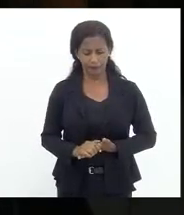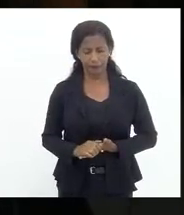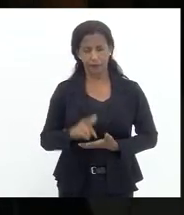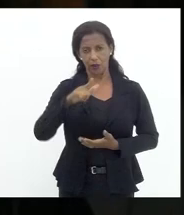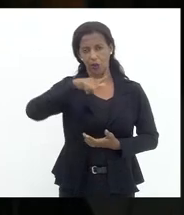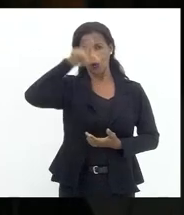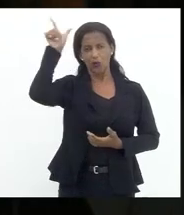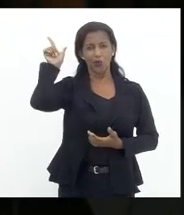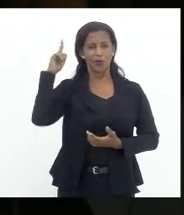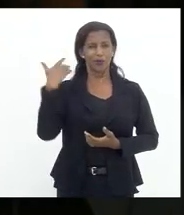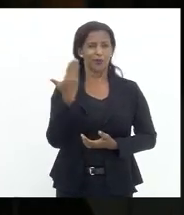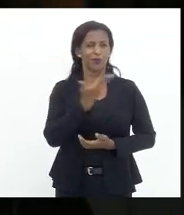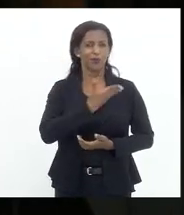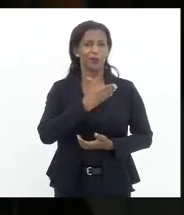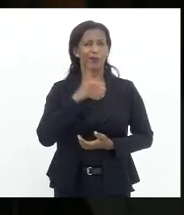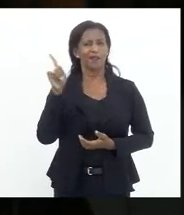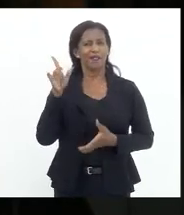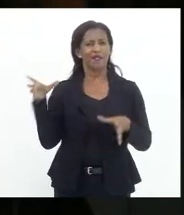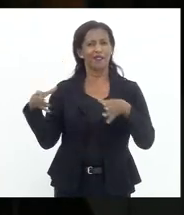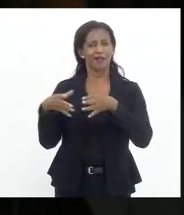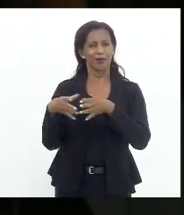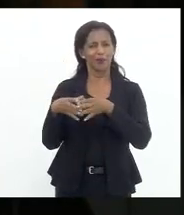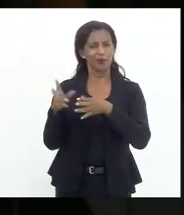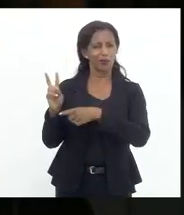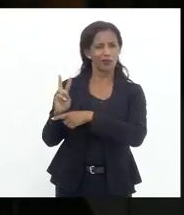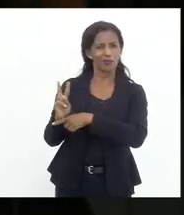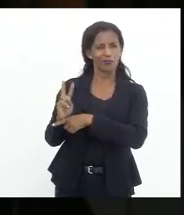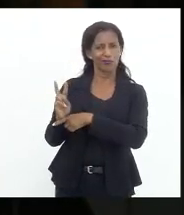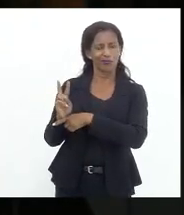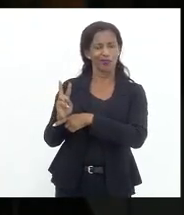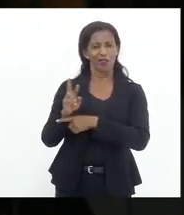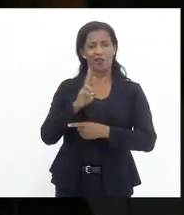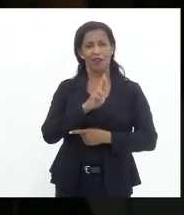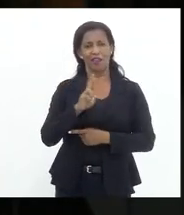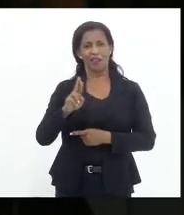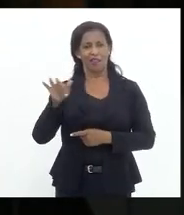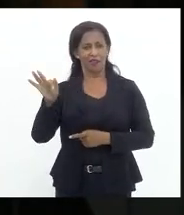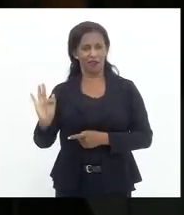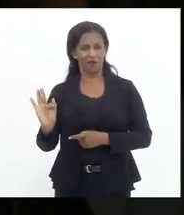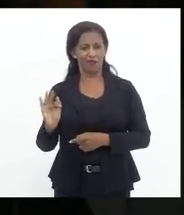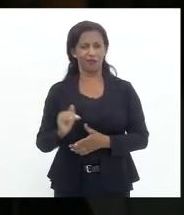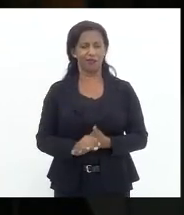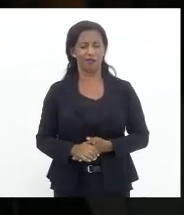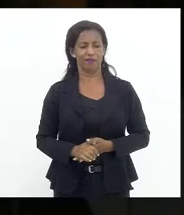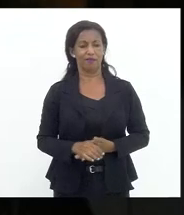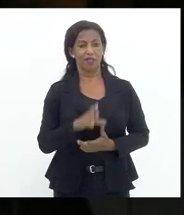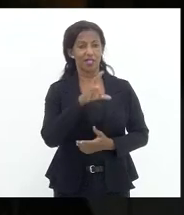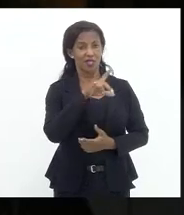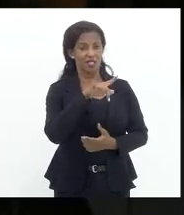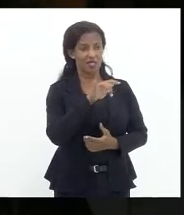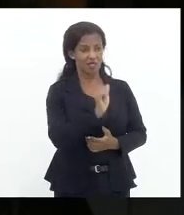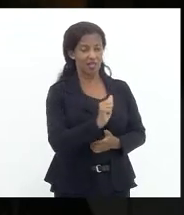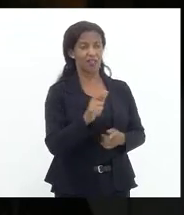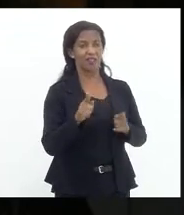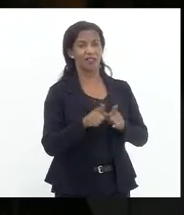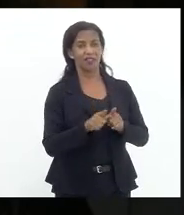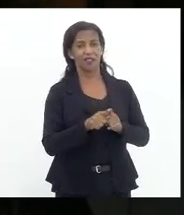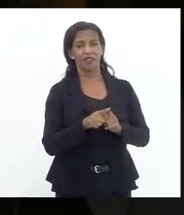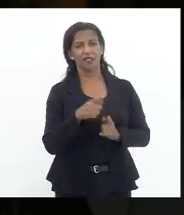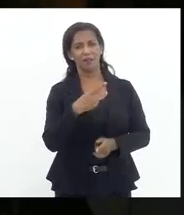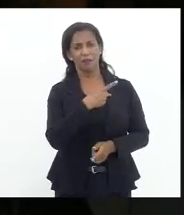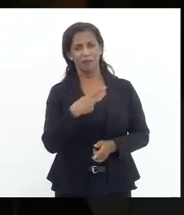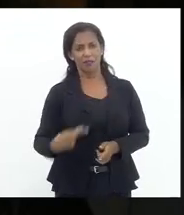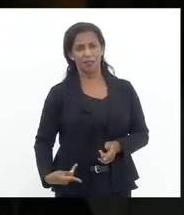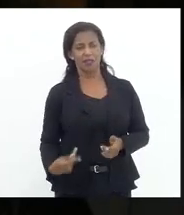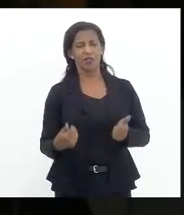colega no Conselho Consultivo, lá da Comissão de Monitoramento do RRF, e Célia Jordão, que me preside na